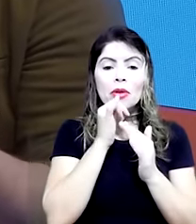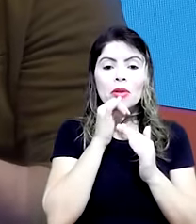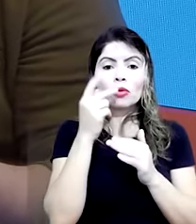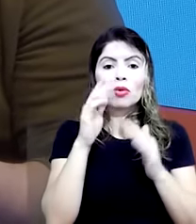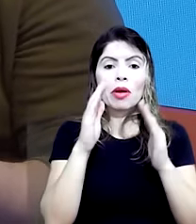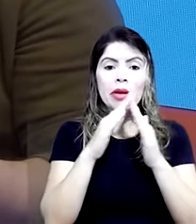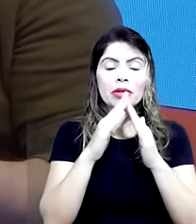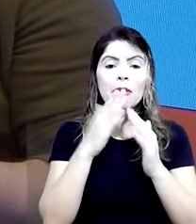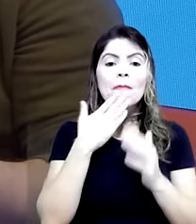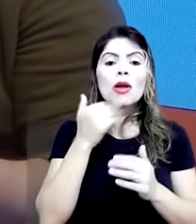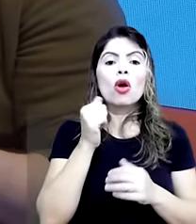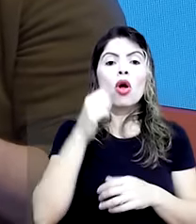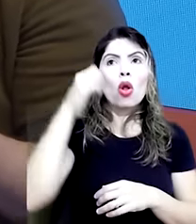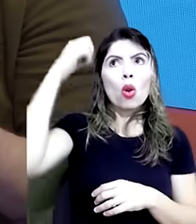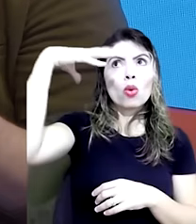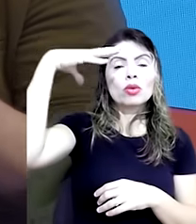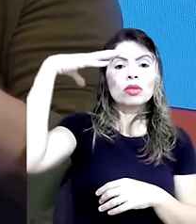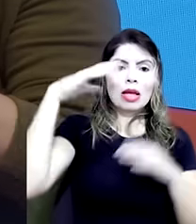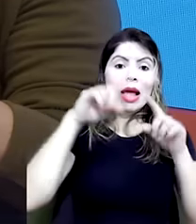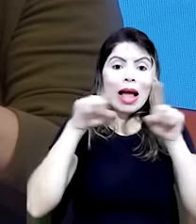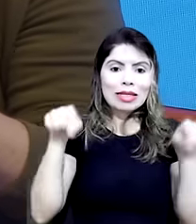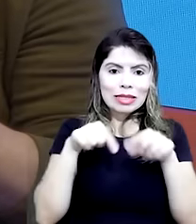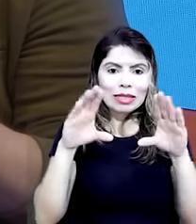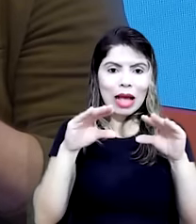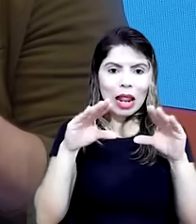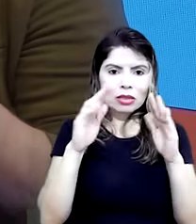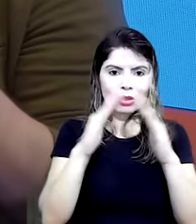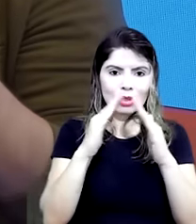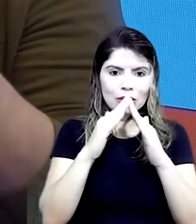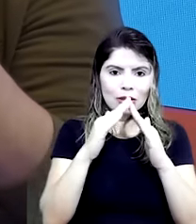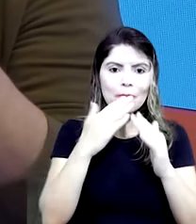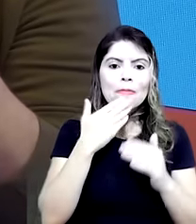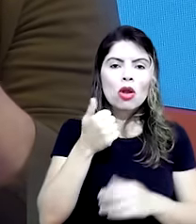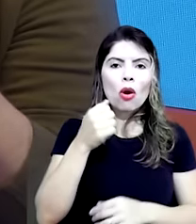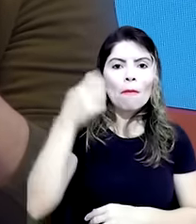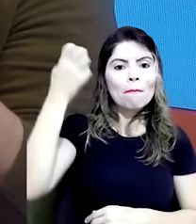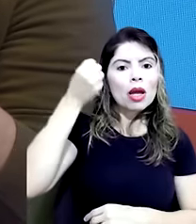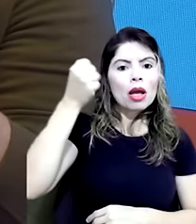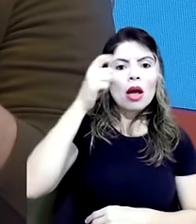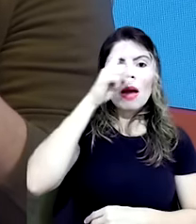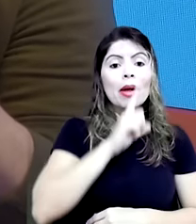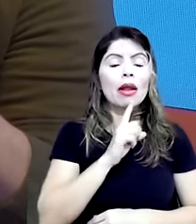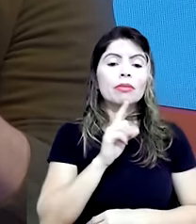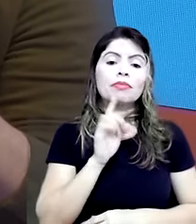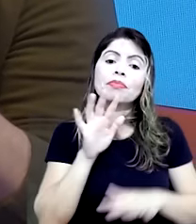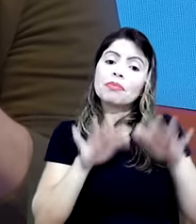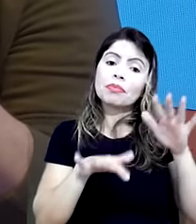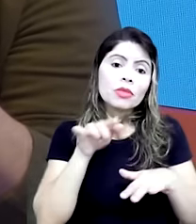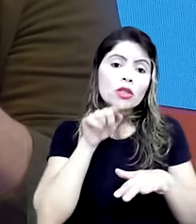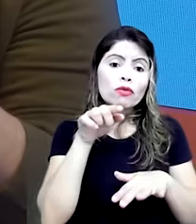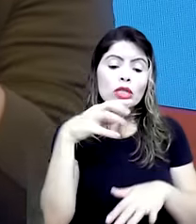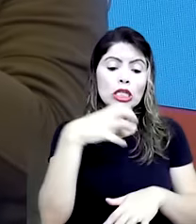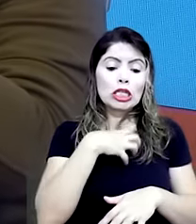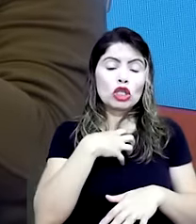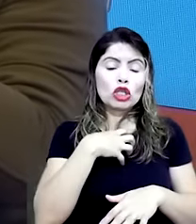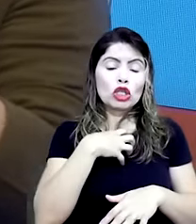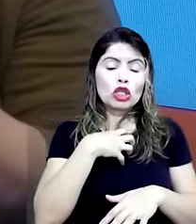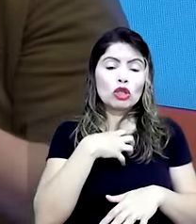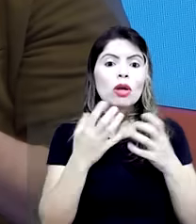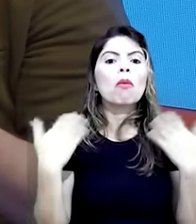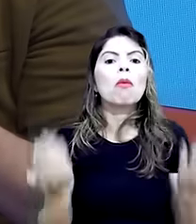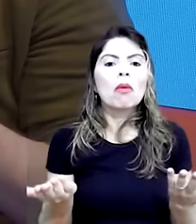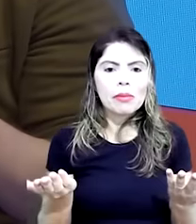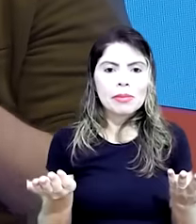branca ou uma luz amarela a questão é o que que você quer causar ali Você quer um ponto de um momento de atenção né uma área de